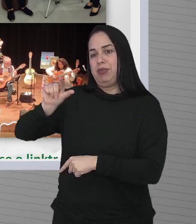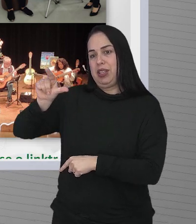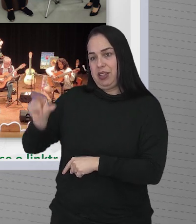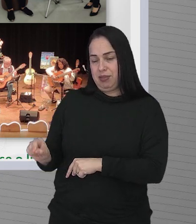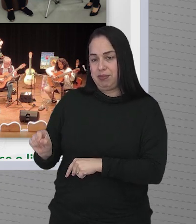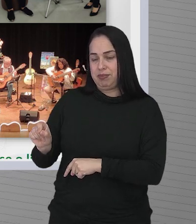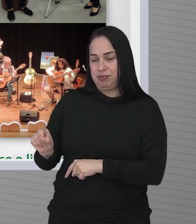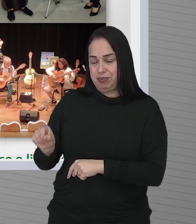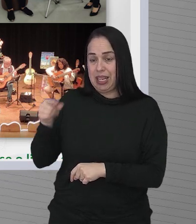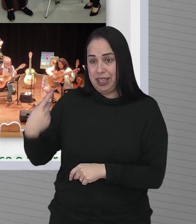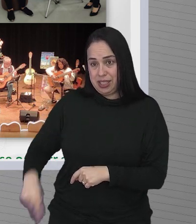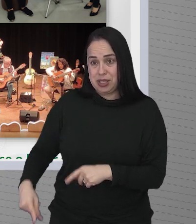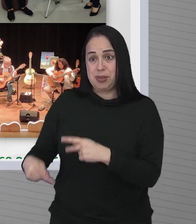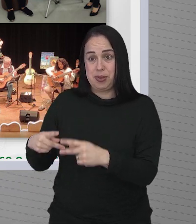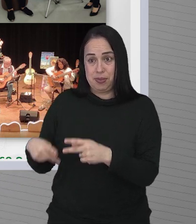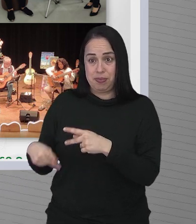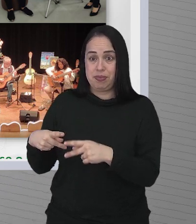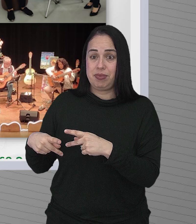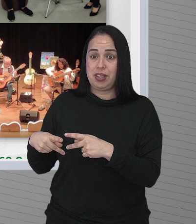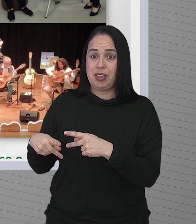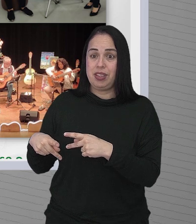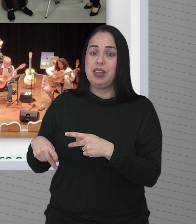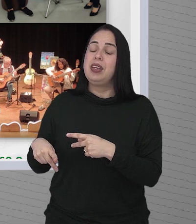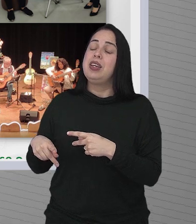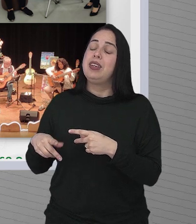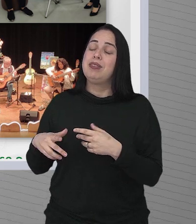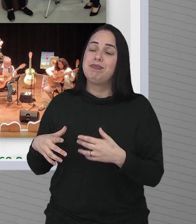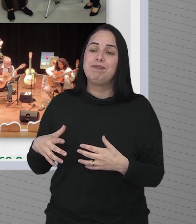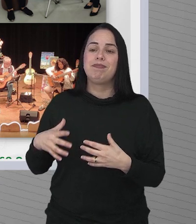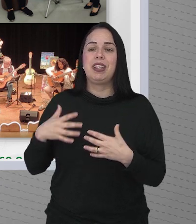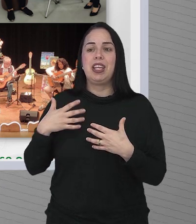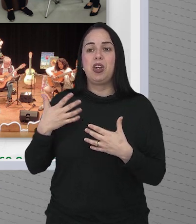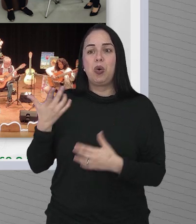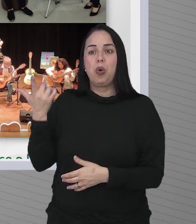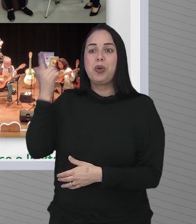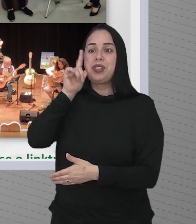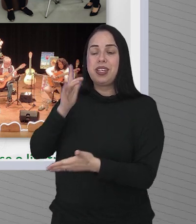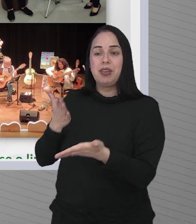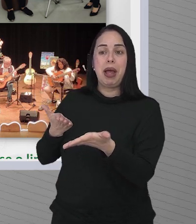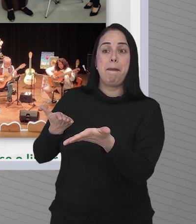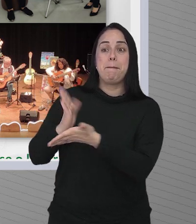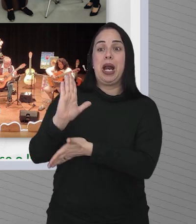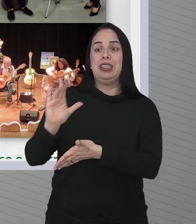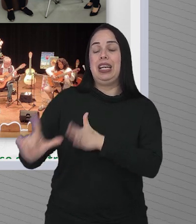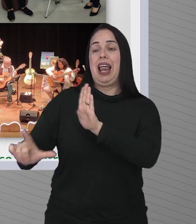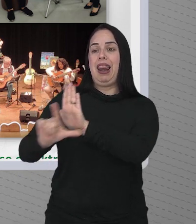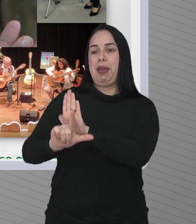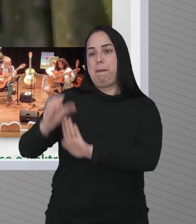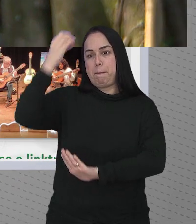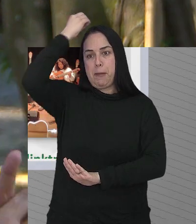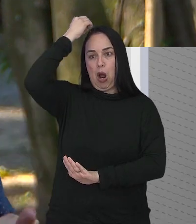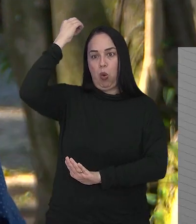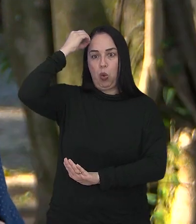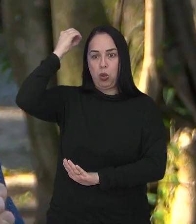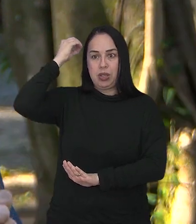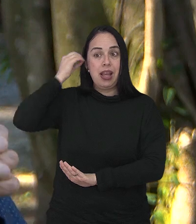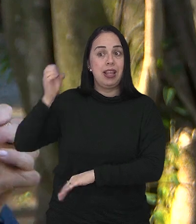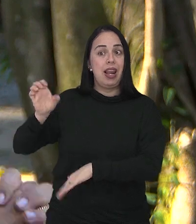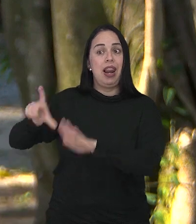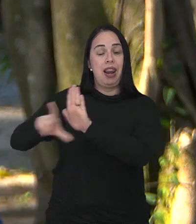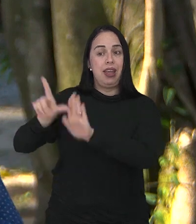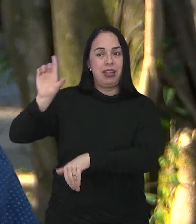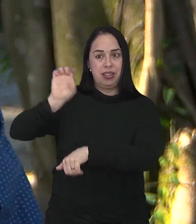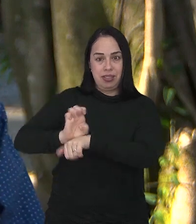Cultural de São José dos Campos. E a gente teve a alegria de passar numa Lei Paulo Gustavo estadual, e esse ano a gente está fazendo